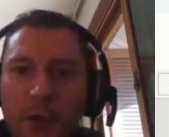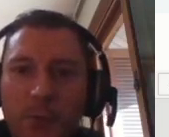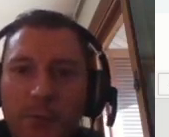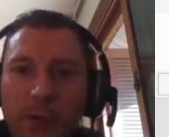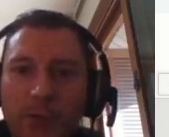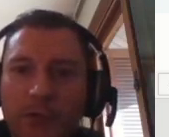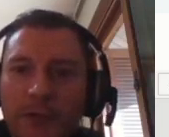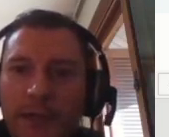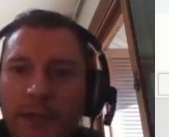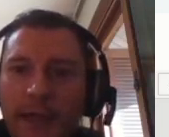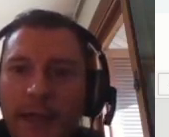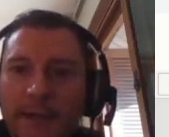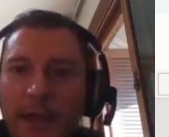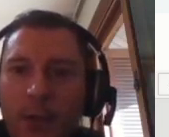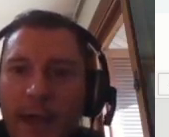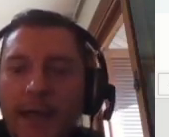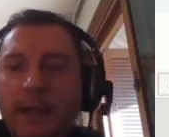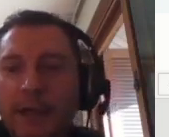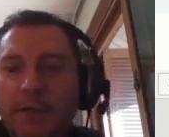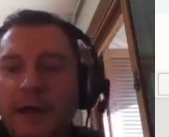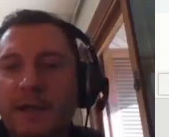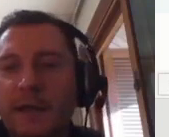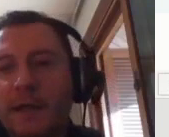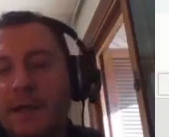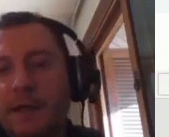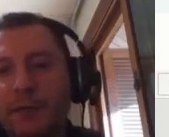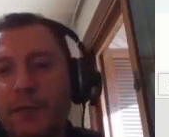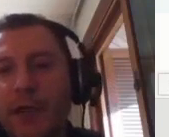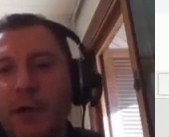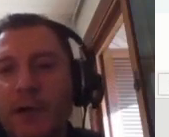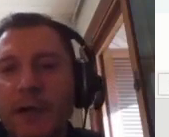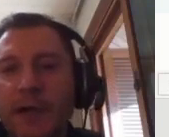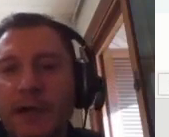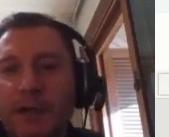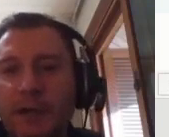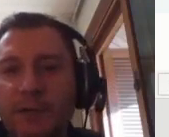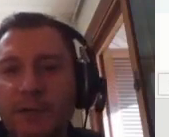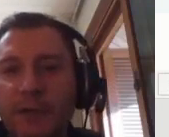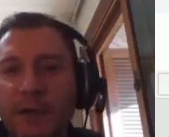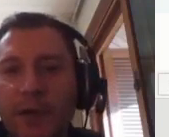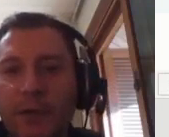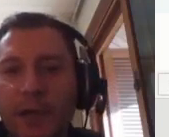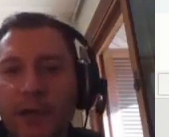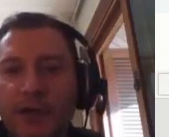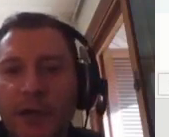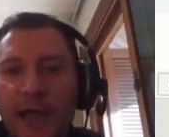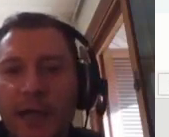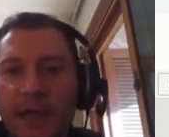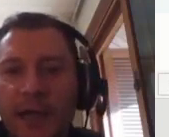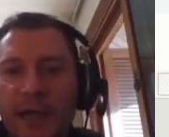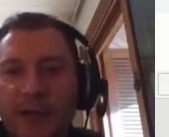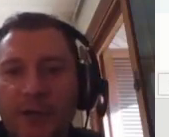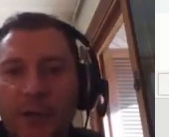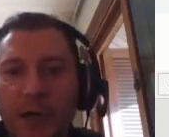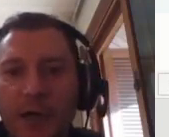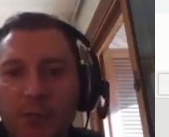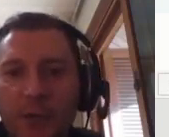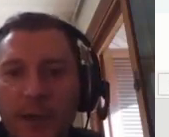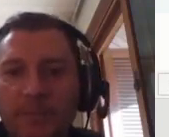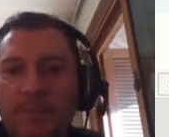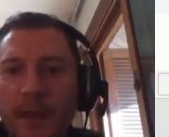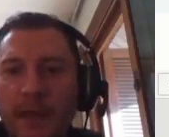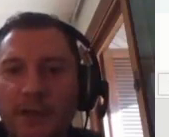π ponto, é del L, derivada aqui funcional, né? Derivada funcional de L relativo ao campo,